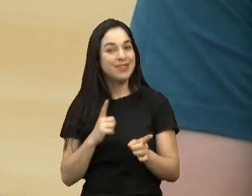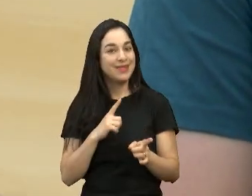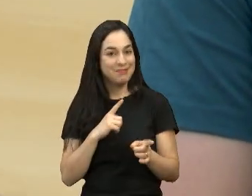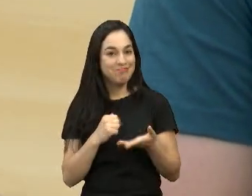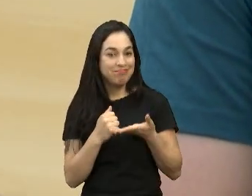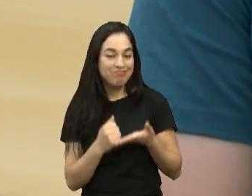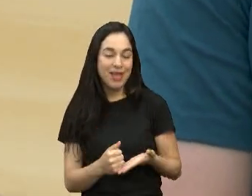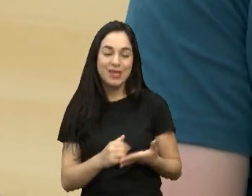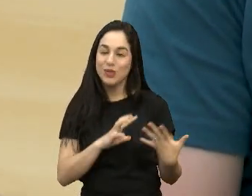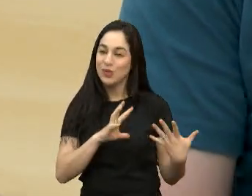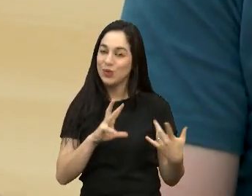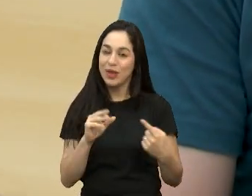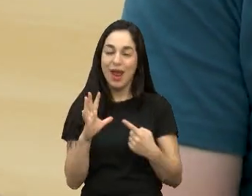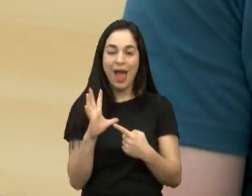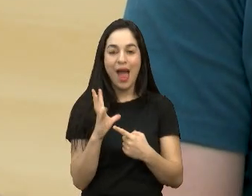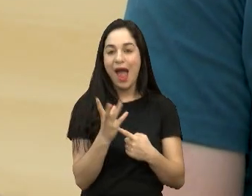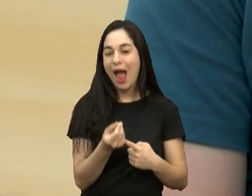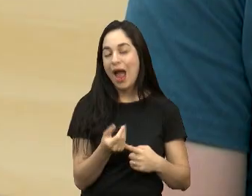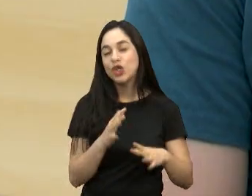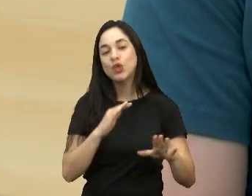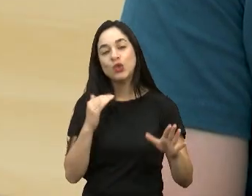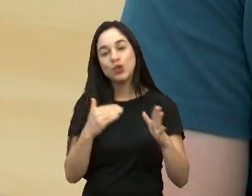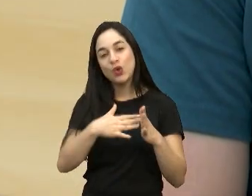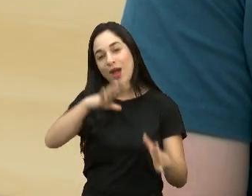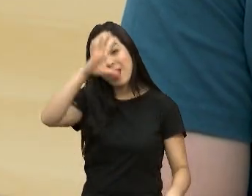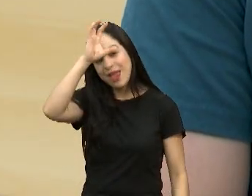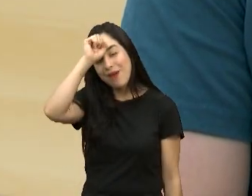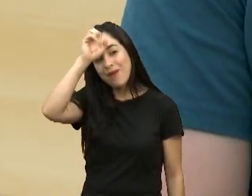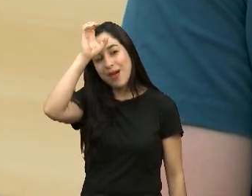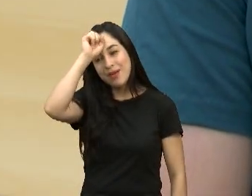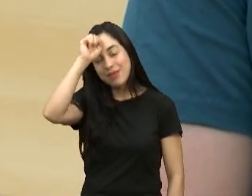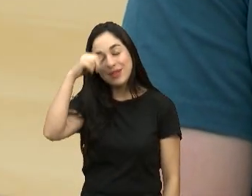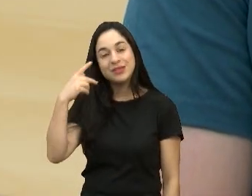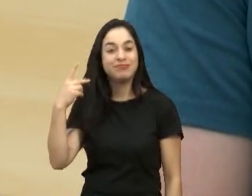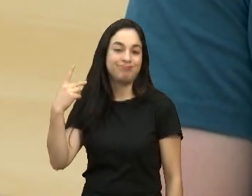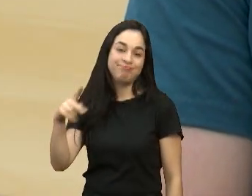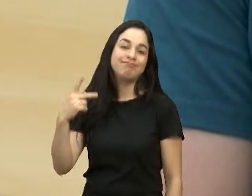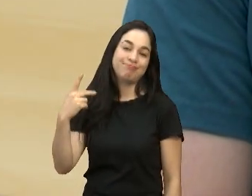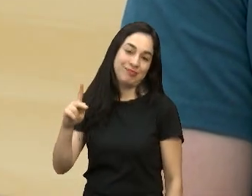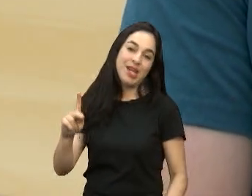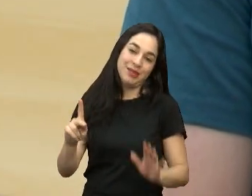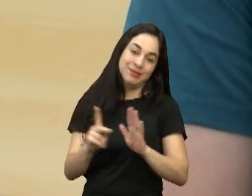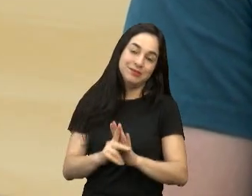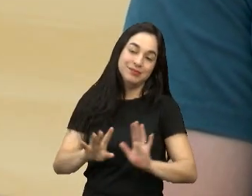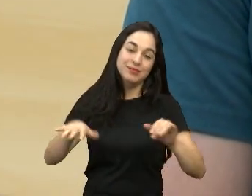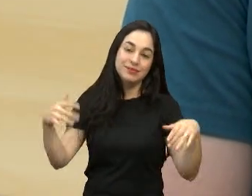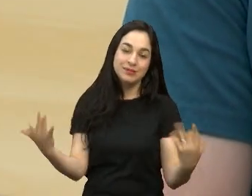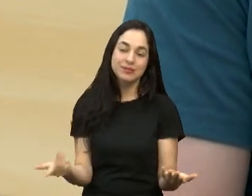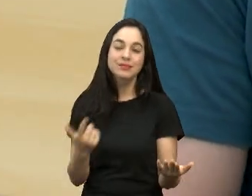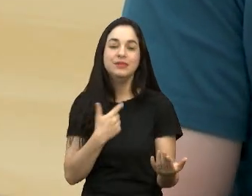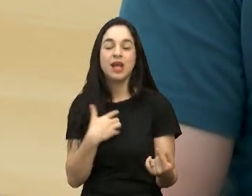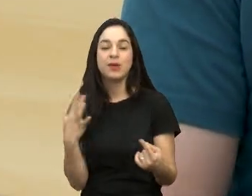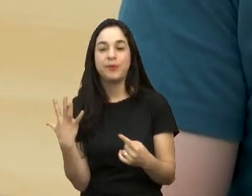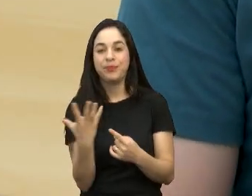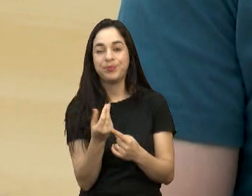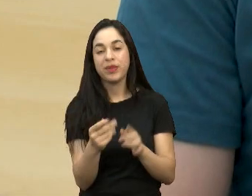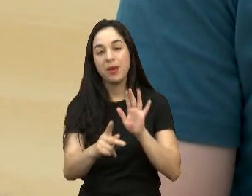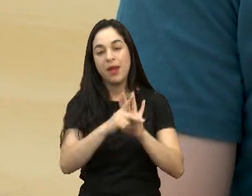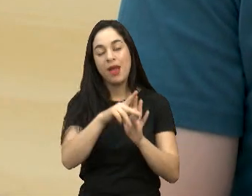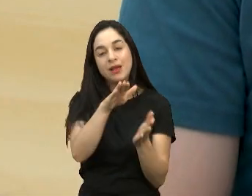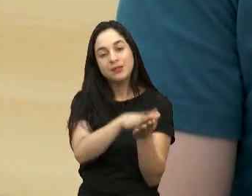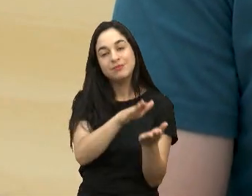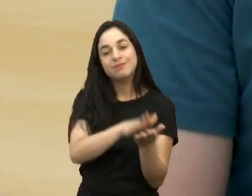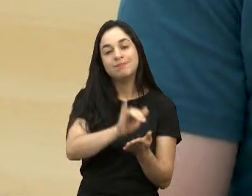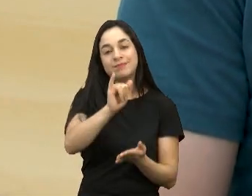arte a ele, tudo que eu aprendi, o pontapé inicial. Então, para mim, enquanto artista, ainda mais sendo de Jacareí e levando esse